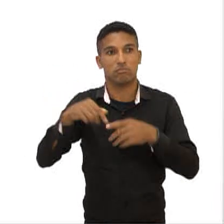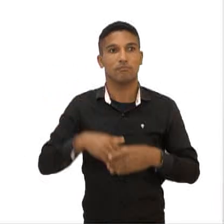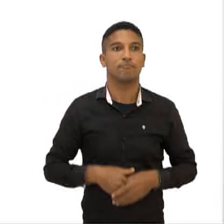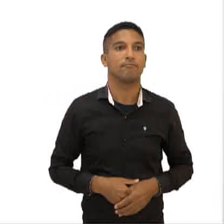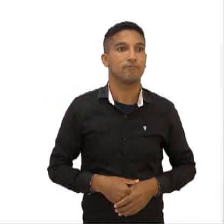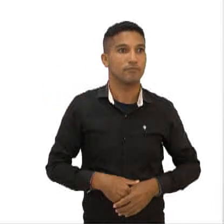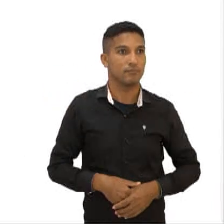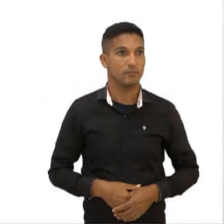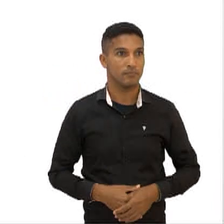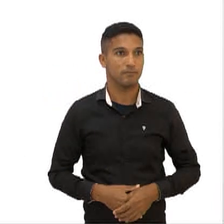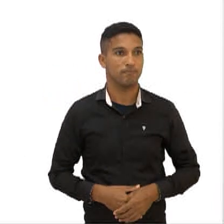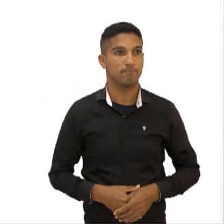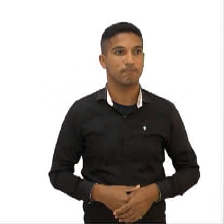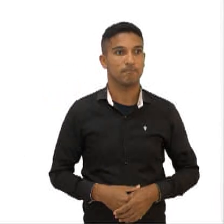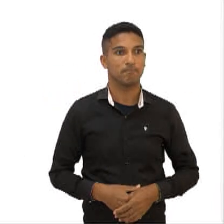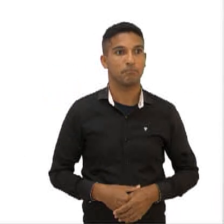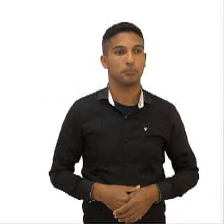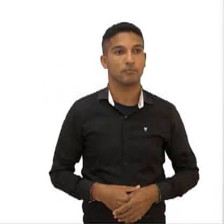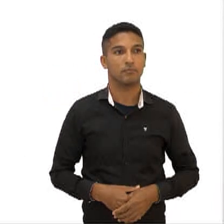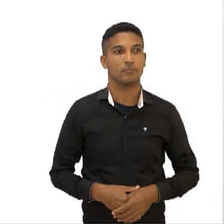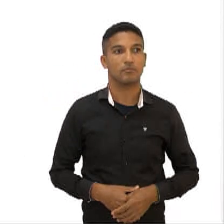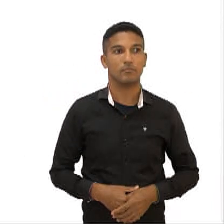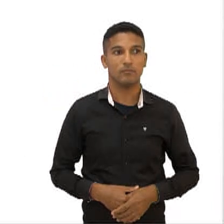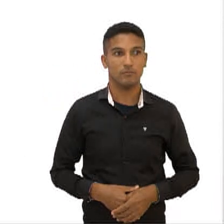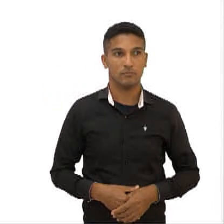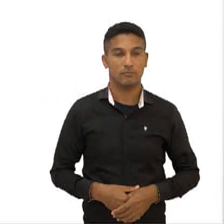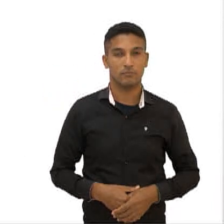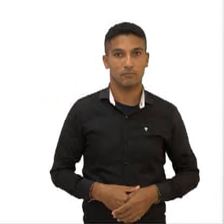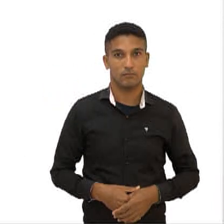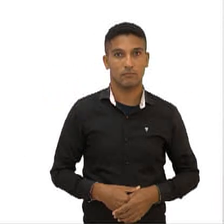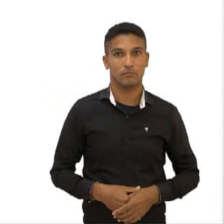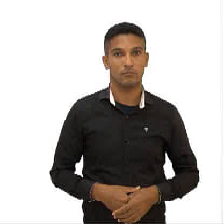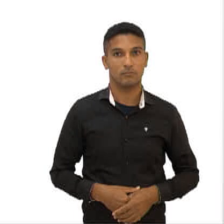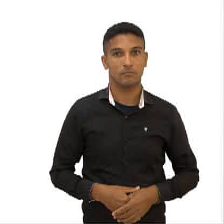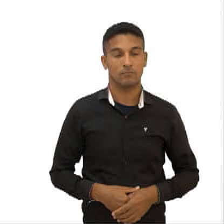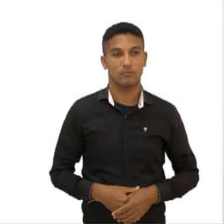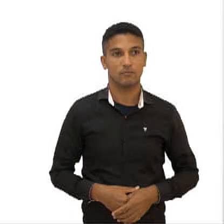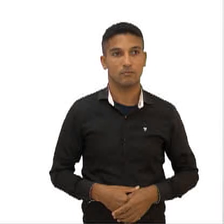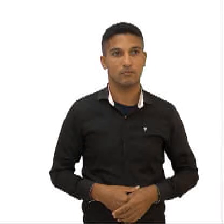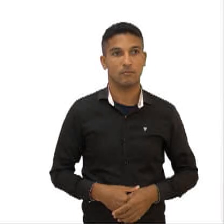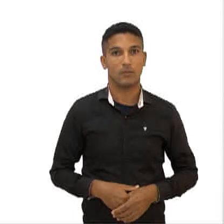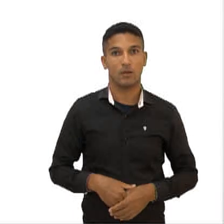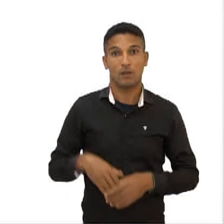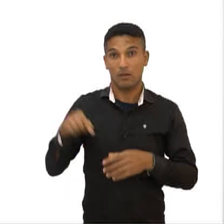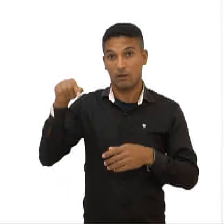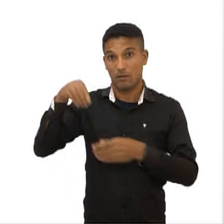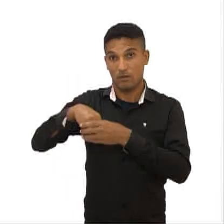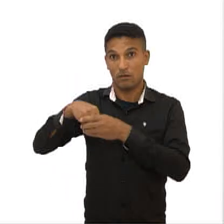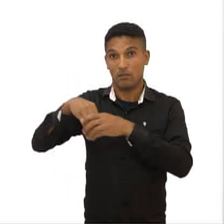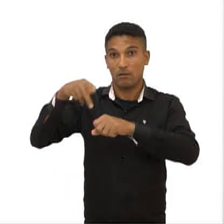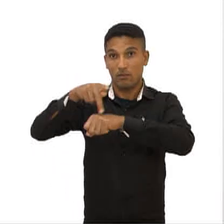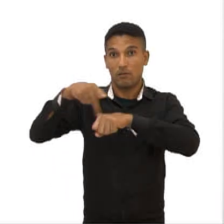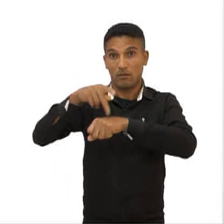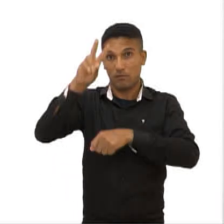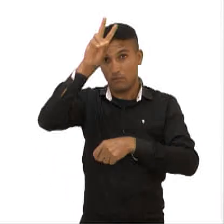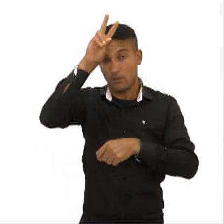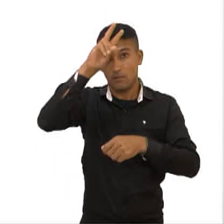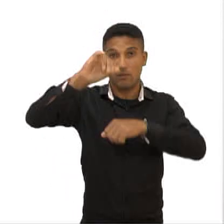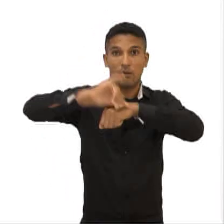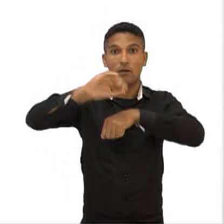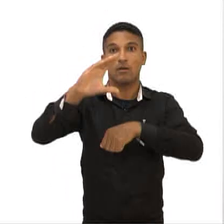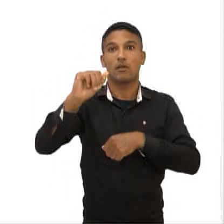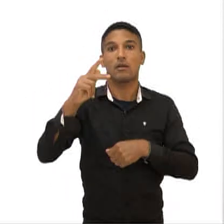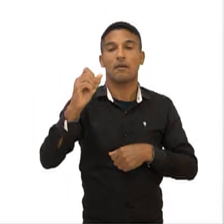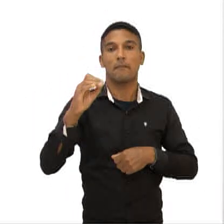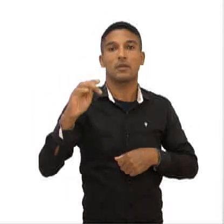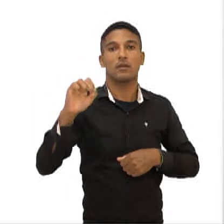a través de 7 de las 47 línguas indígenas que existem em todo o Peru. Então, na capital existe pelo menos meio